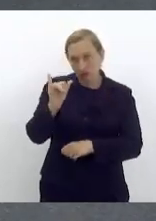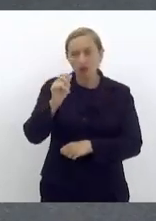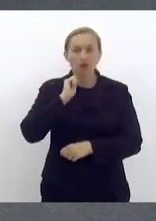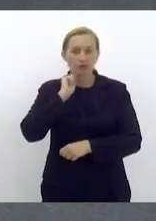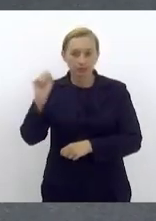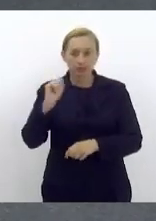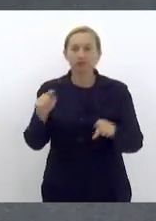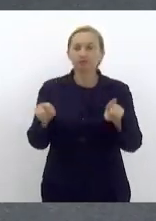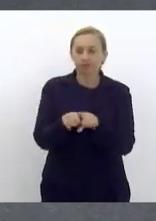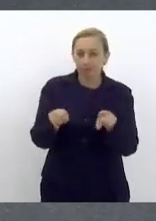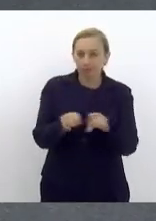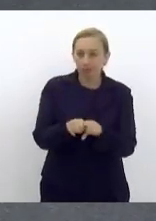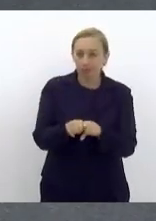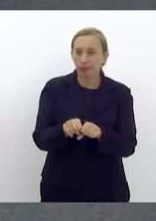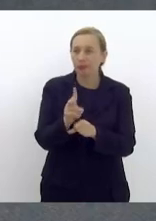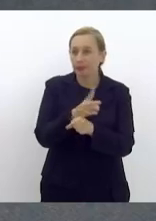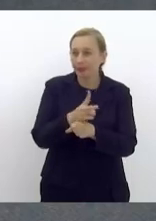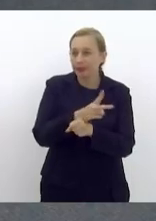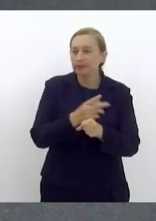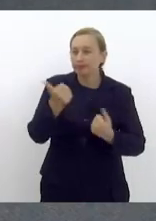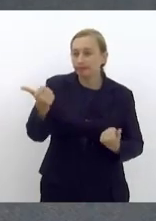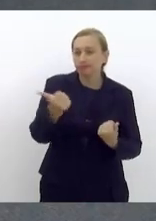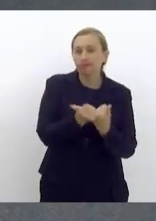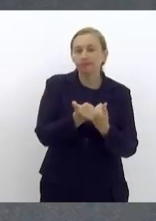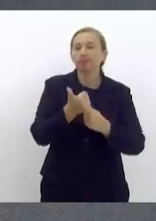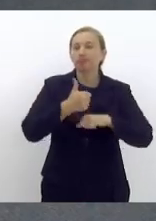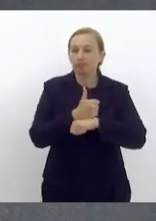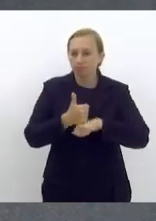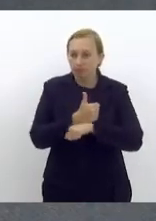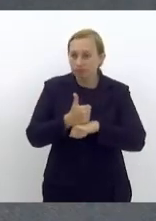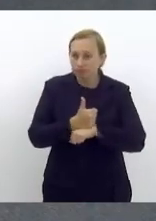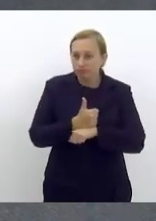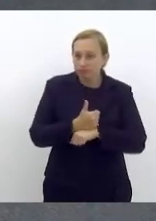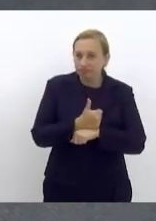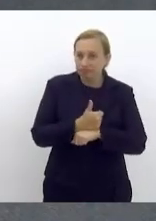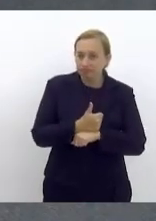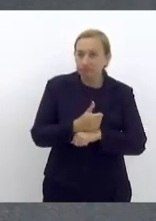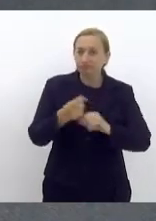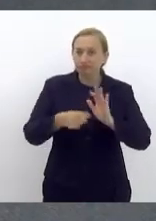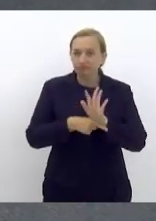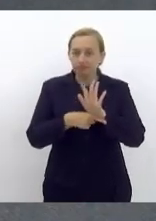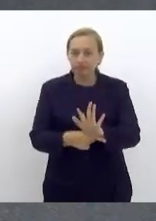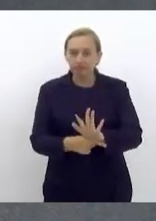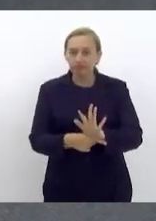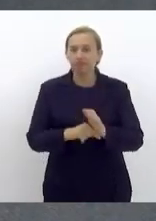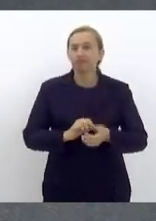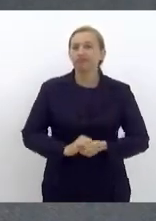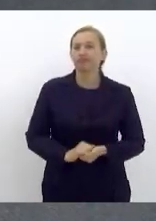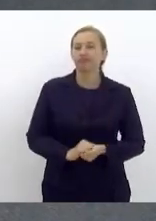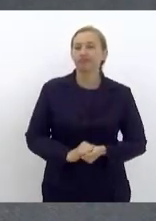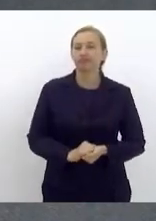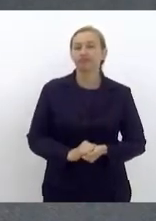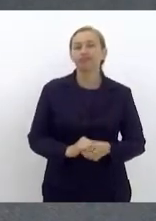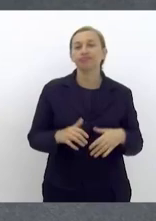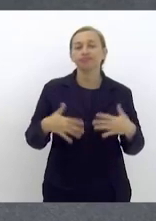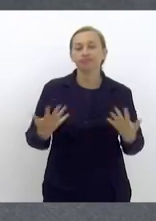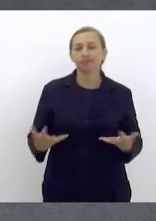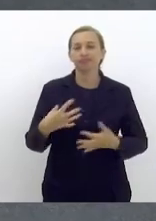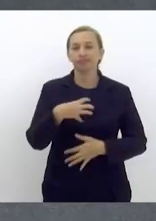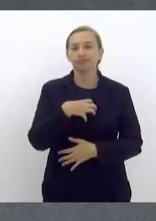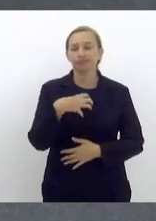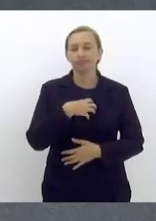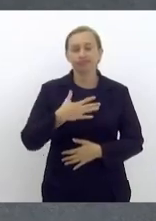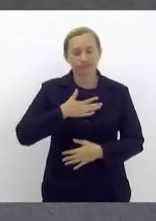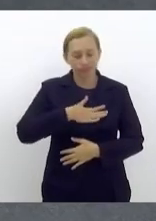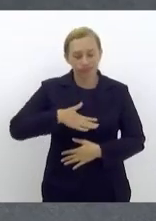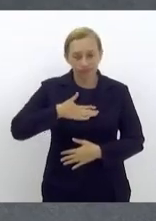suicídio também, na busca de apoio profissionais, na busca de ajuda com isso, né? Então, nesse sentido,